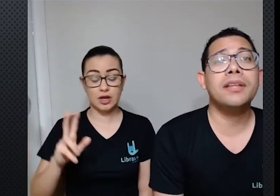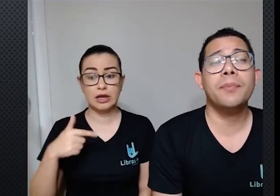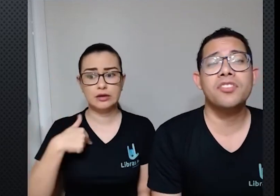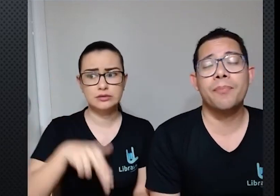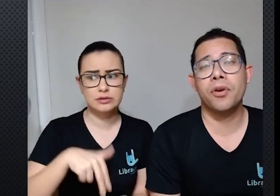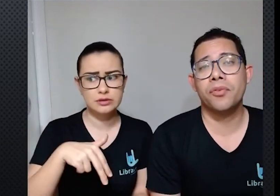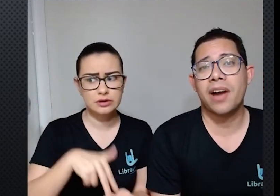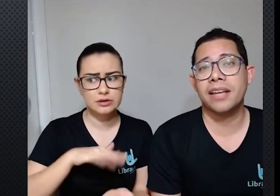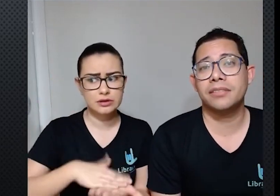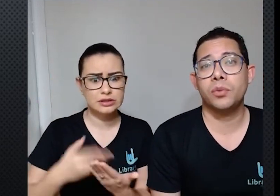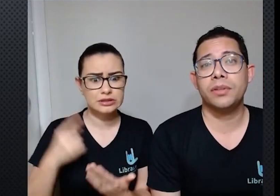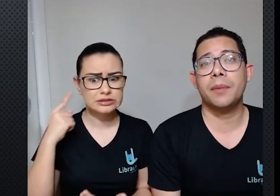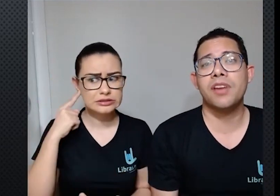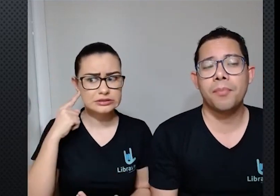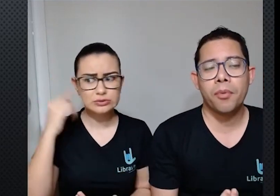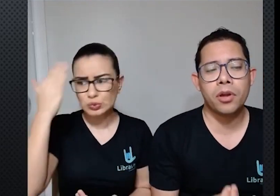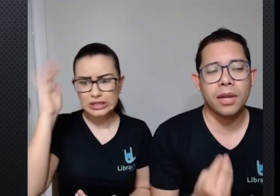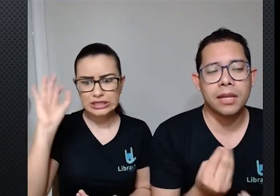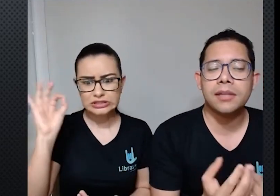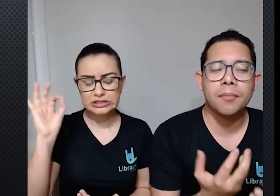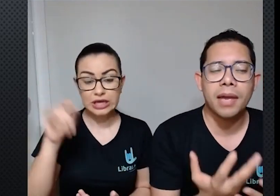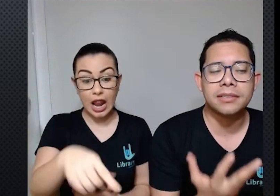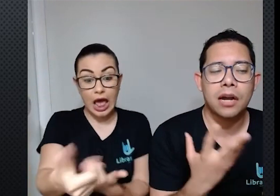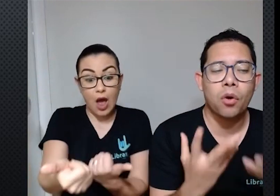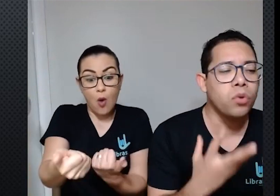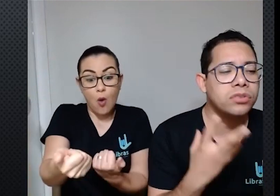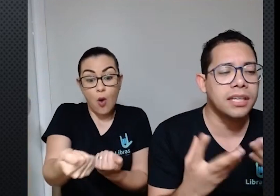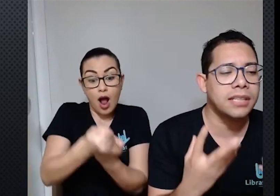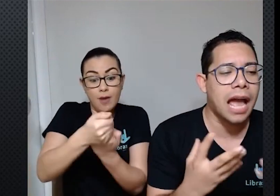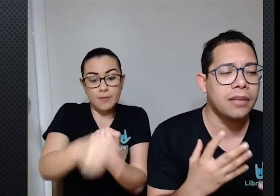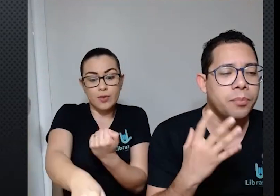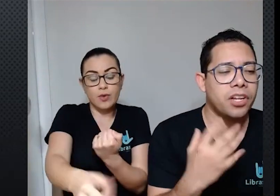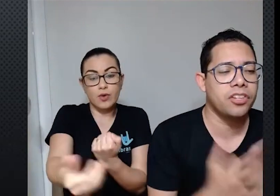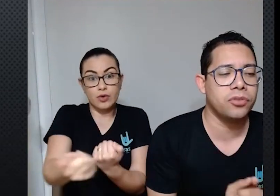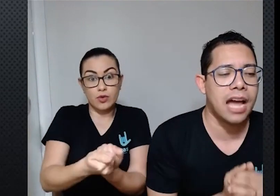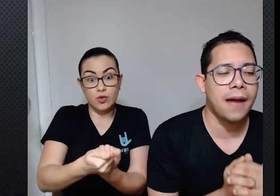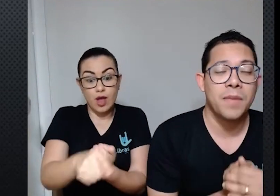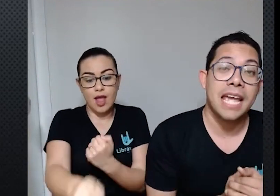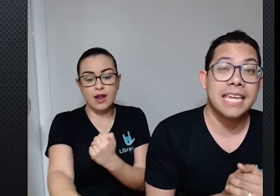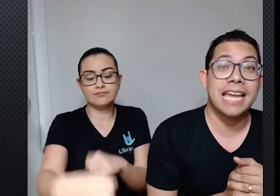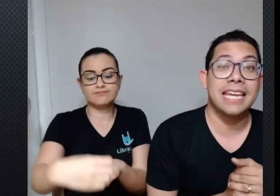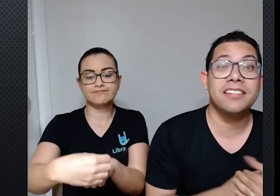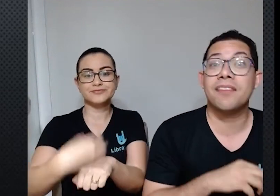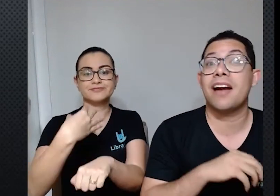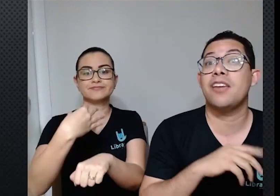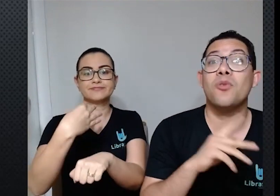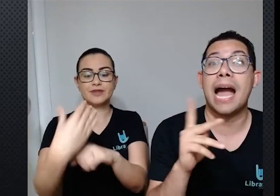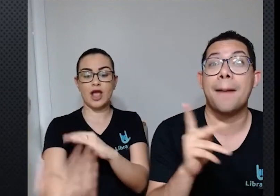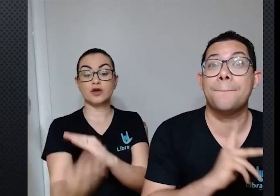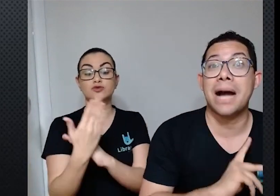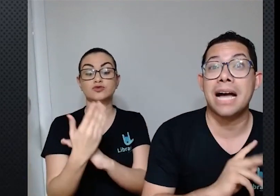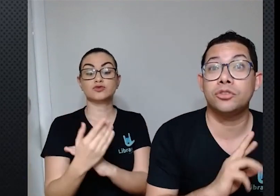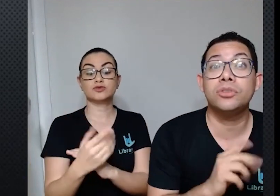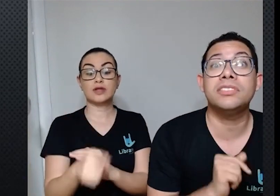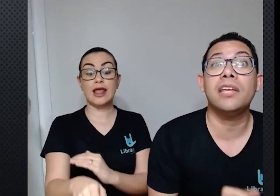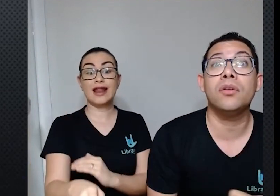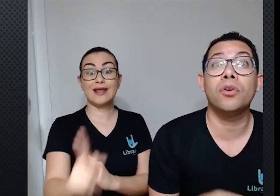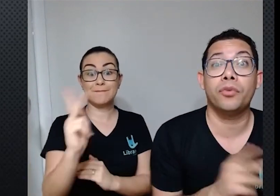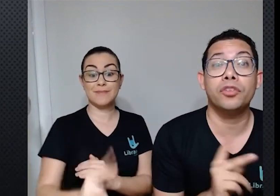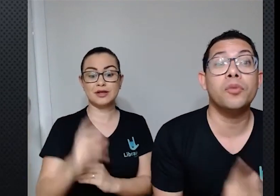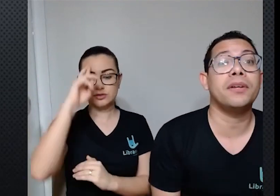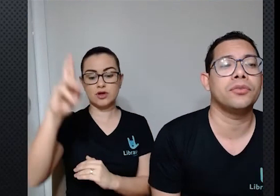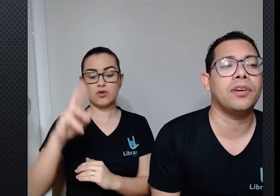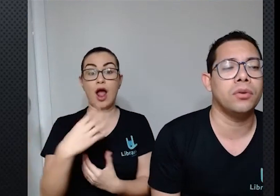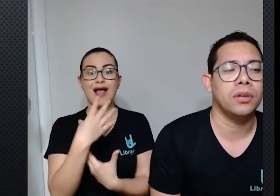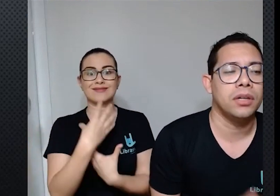que o intérprete de apoio faz? O intérprete de apoio, ele também está concentrado em poder te ajudar. E aí ele já vai a paz do Senhor,